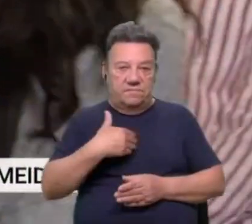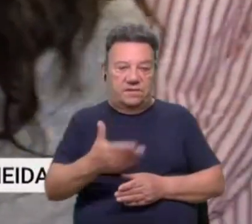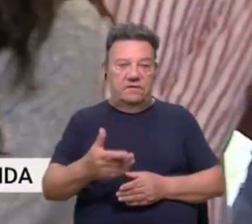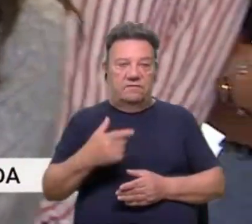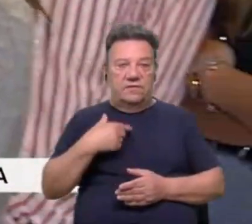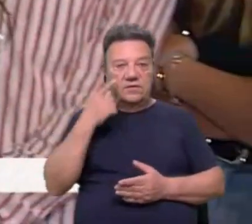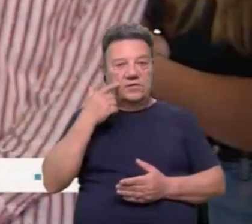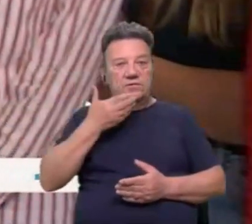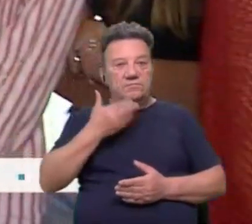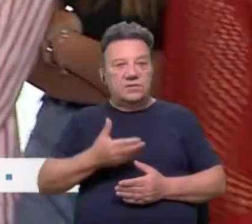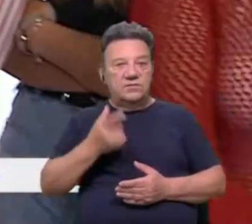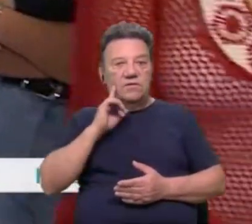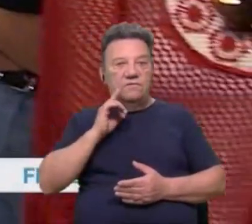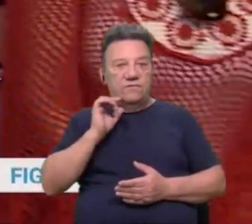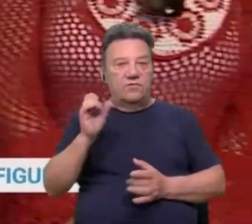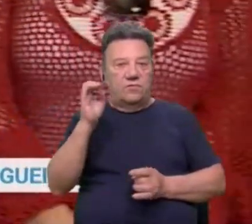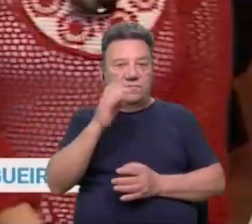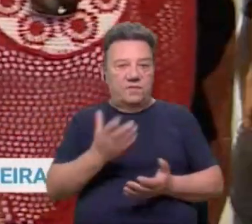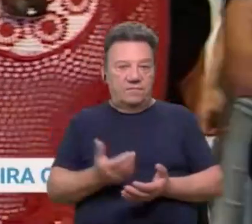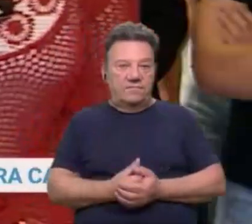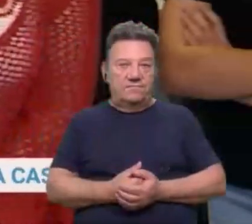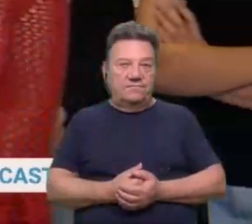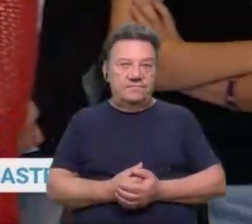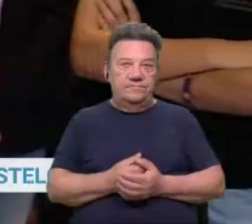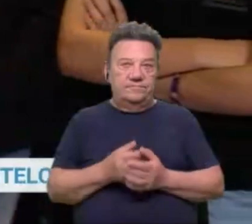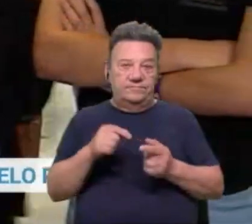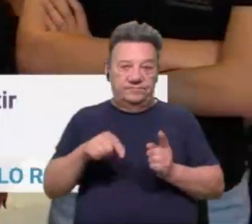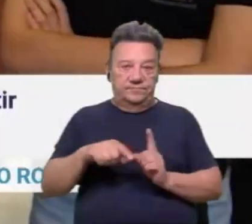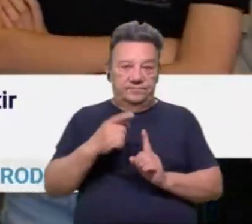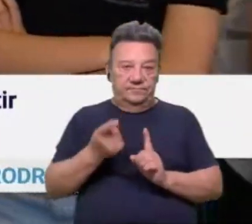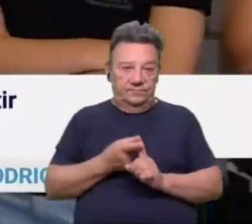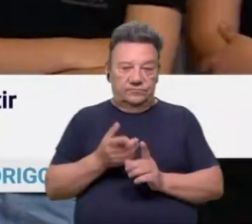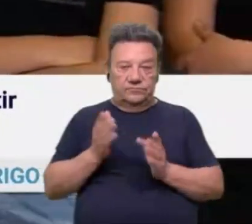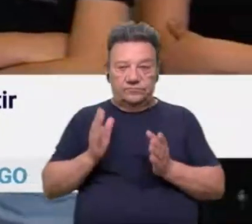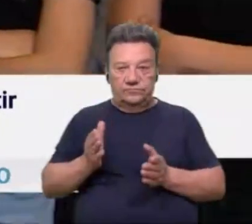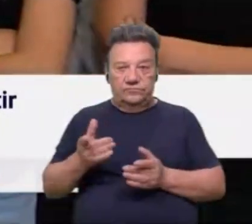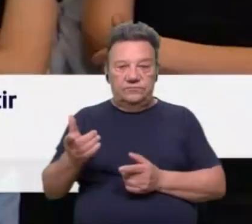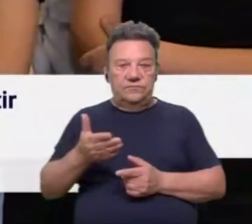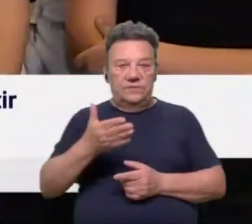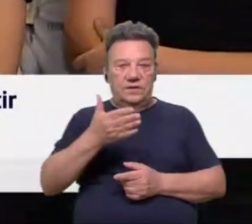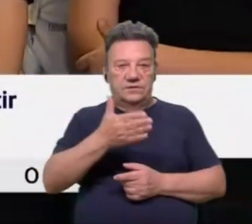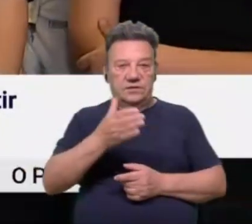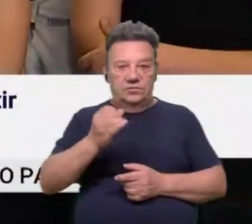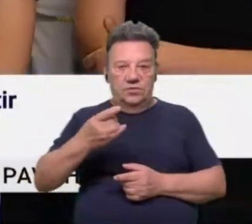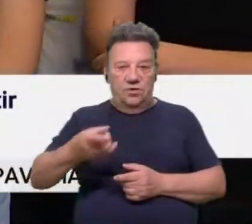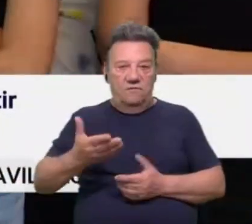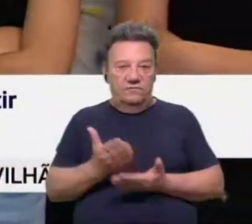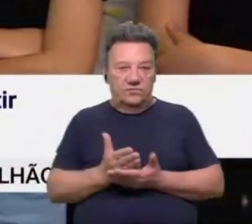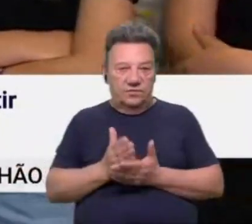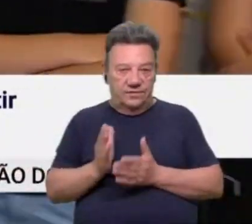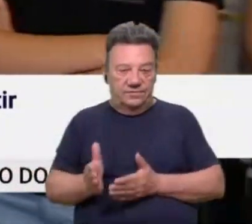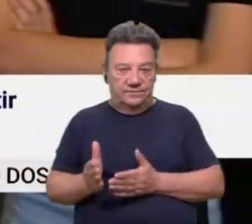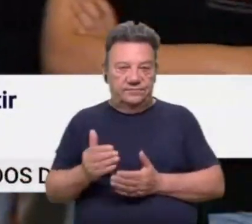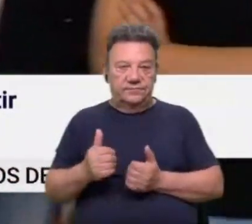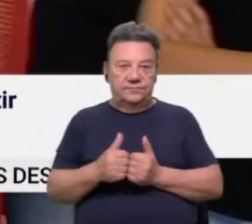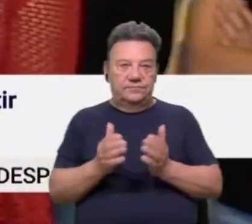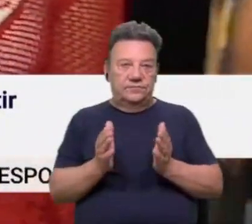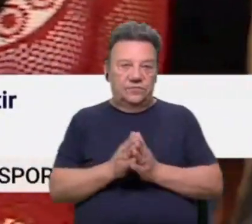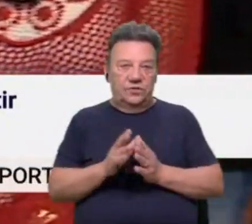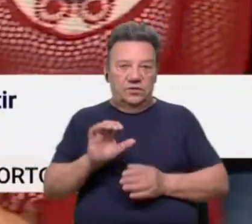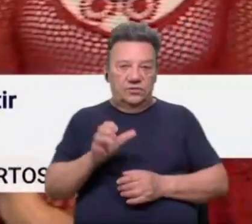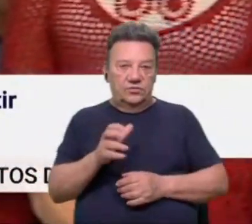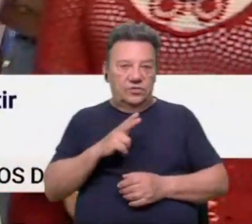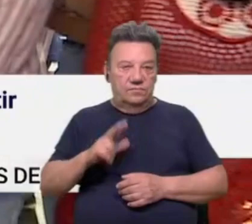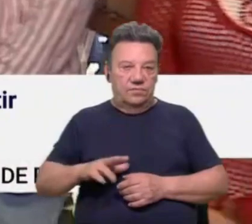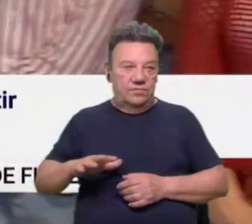de experiência dos valores europeus. Este ano já temos 109 escolas em todas as